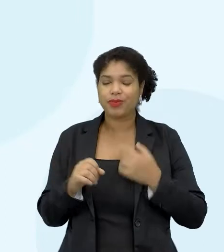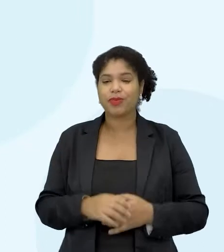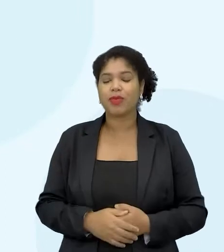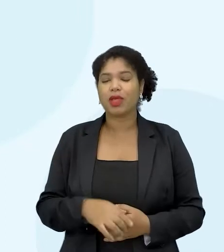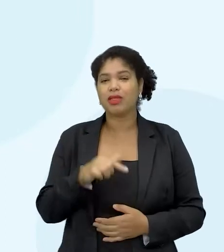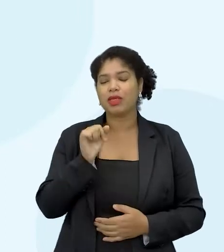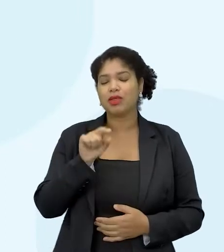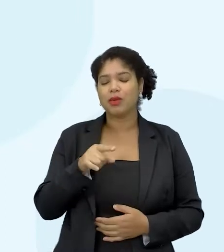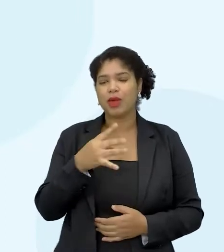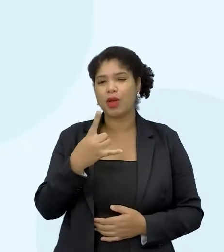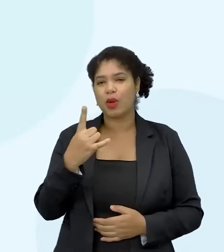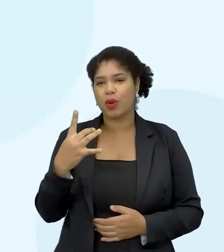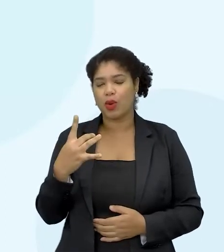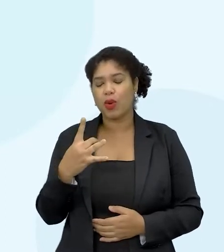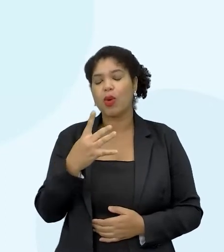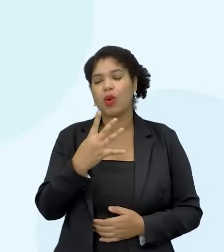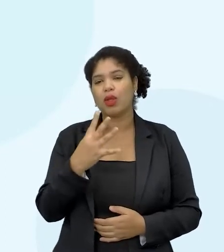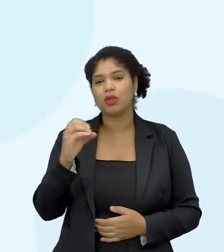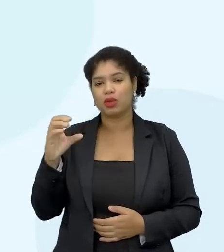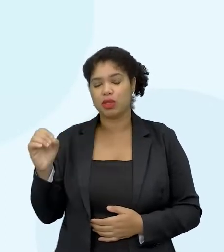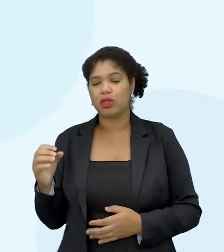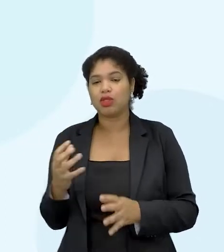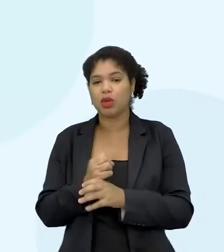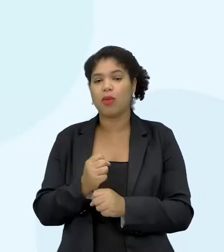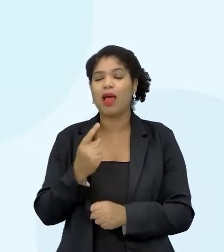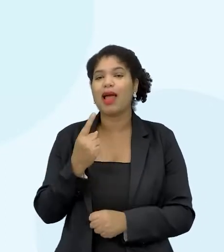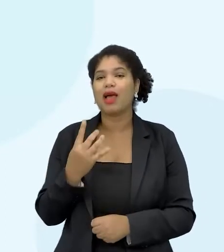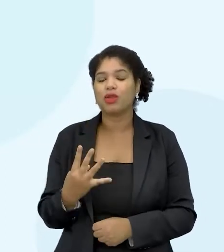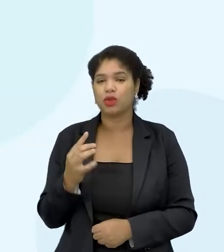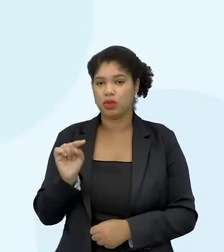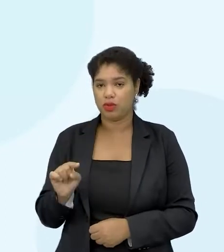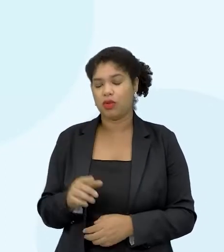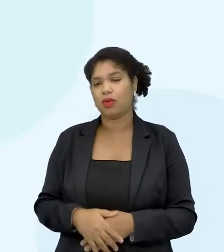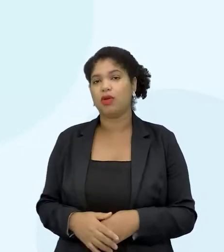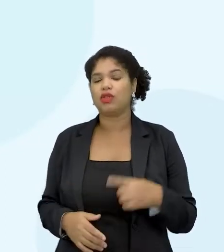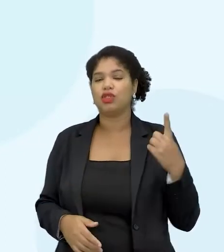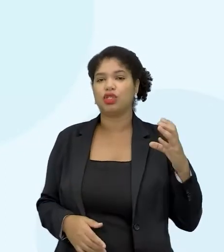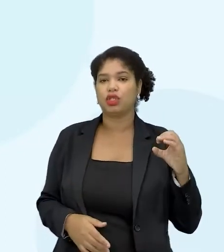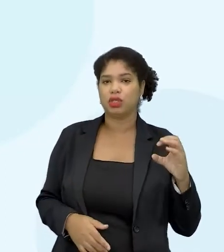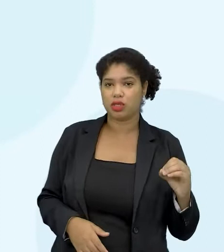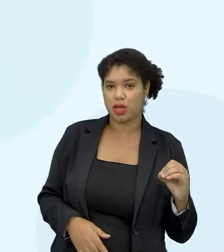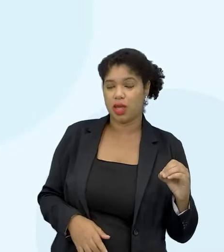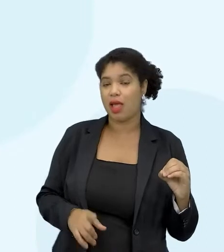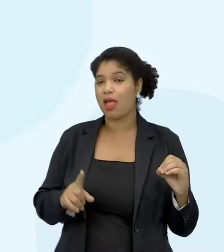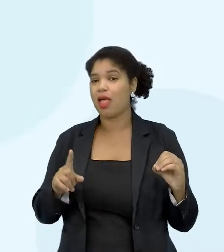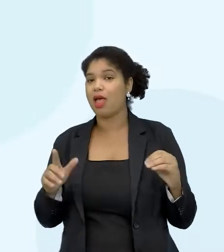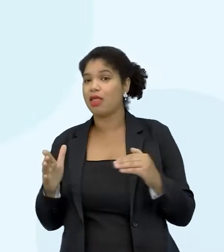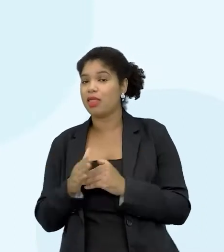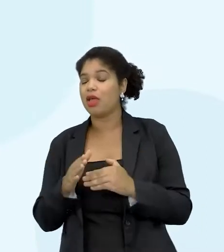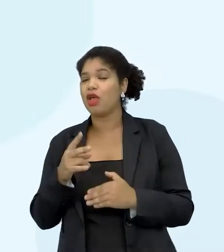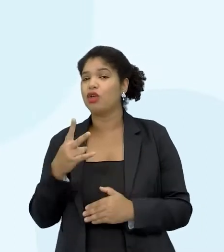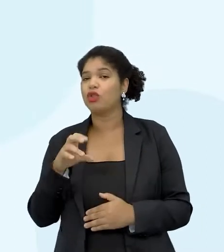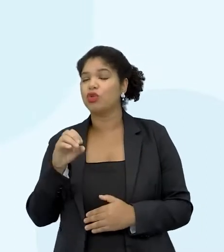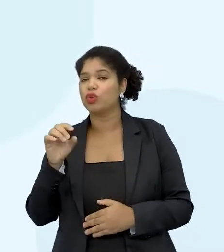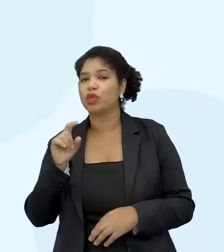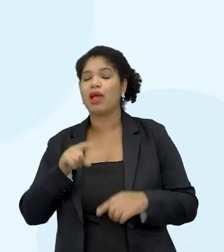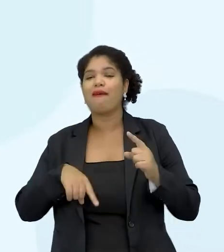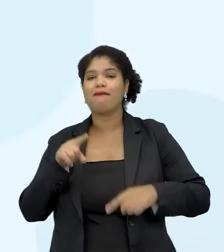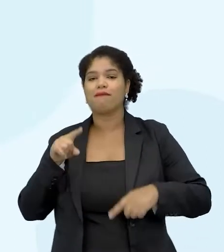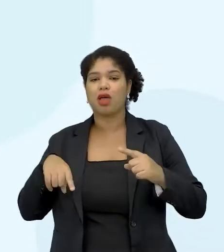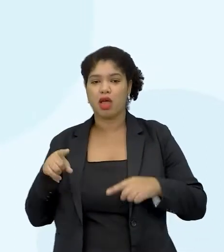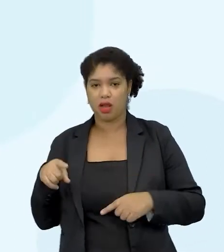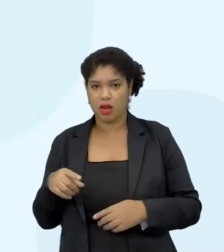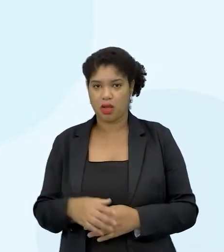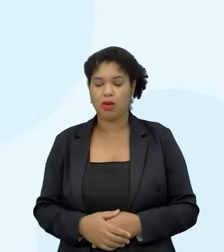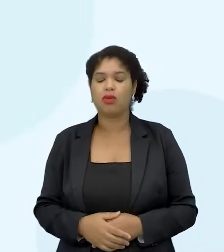de novo você vai ter 14.000. E aí de 100 para 200 variou 100. Quando você dividir, vai sempre dar